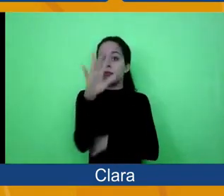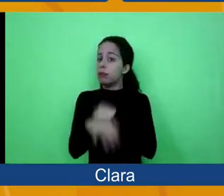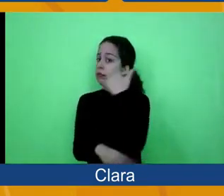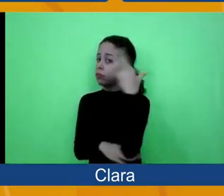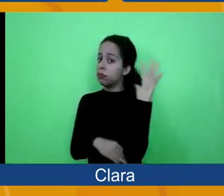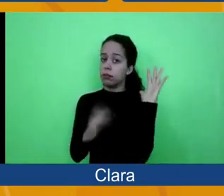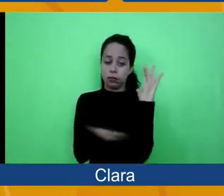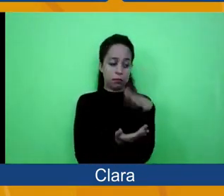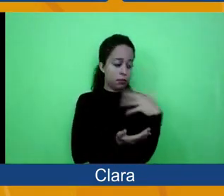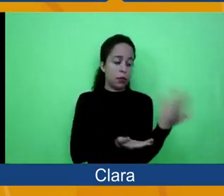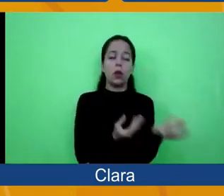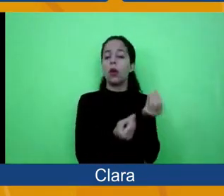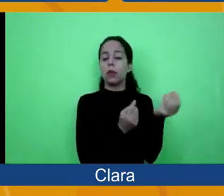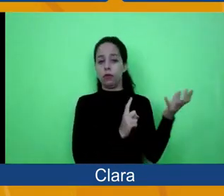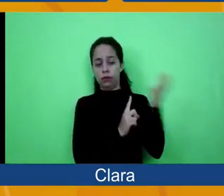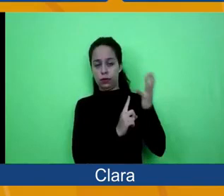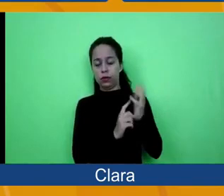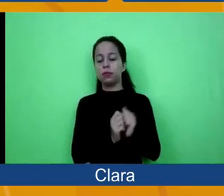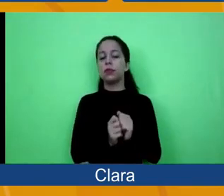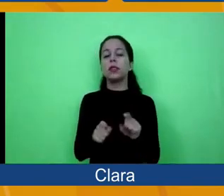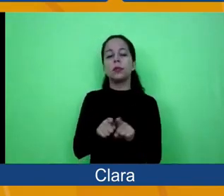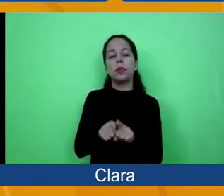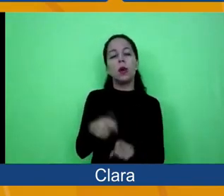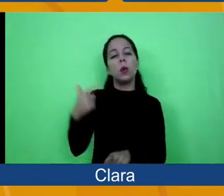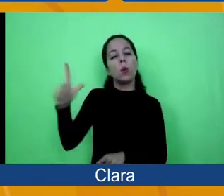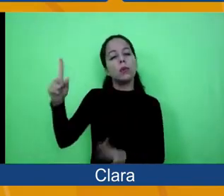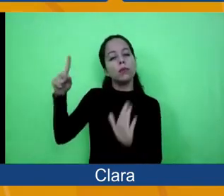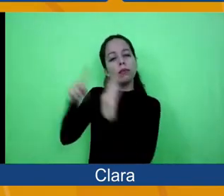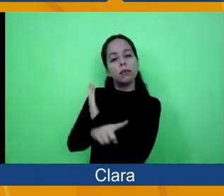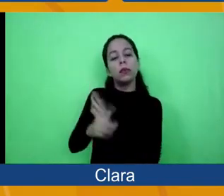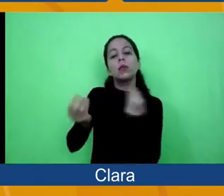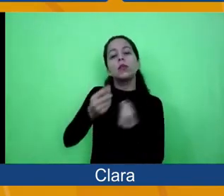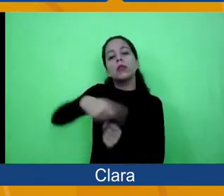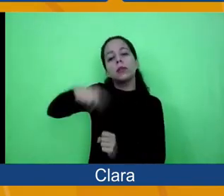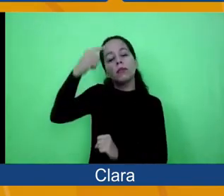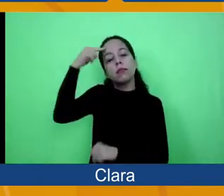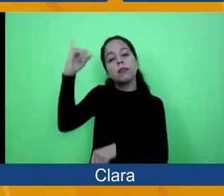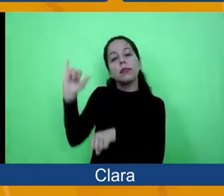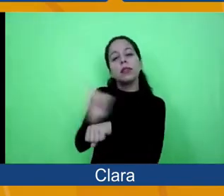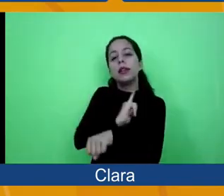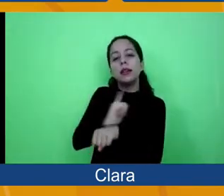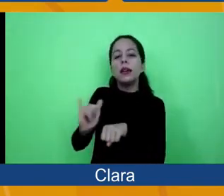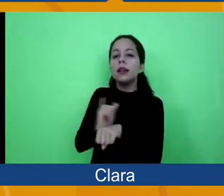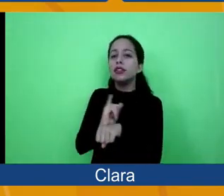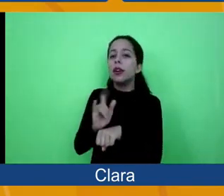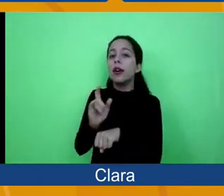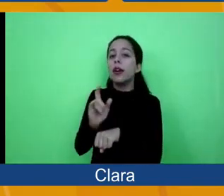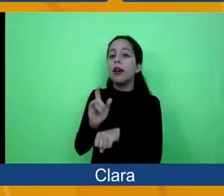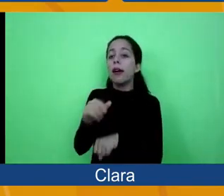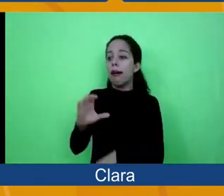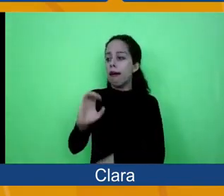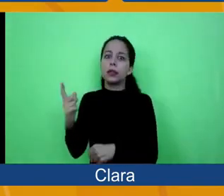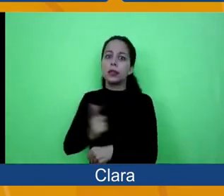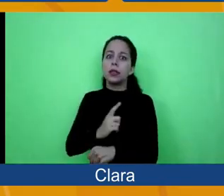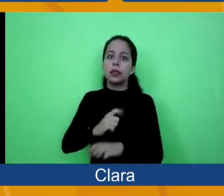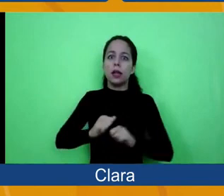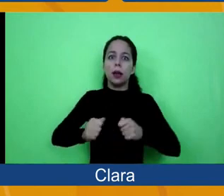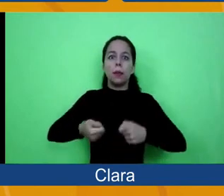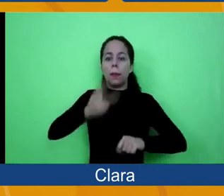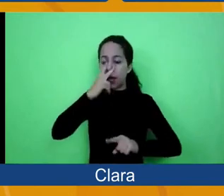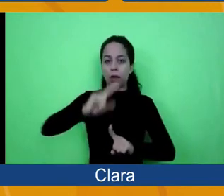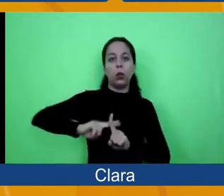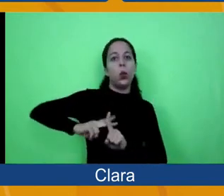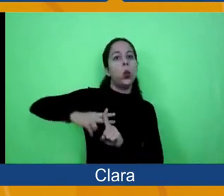como vocês veem o desenvolvimento de estratégias para o sequestro geológico de carbono como uma forma de reduzir a quantidade de gás emitido